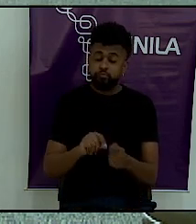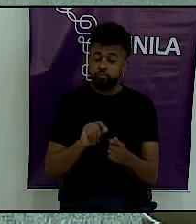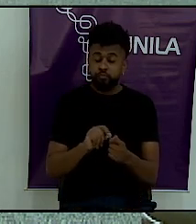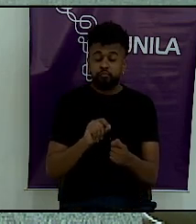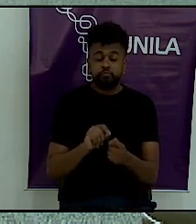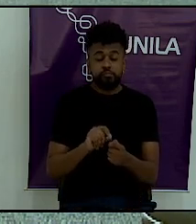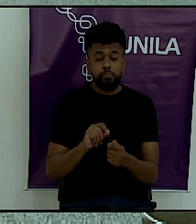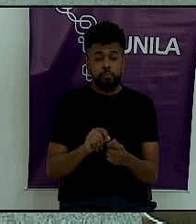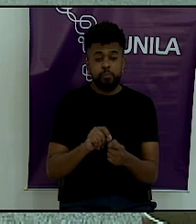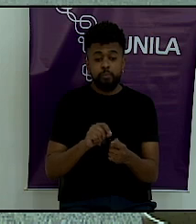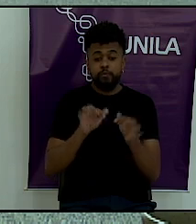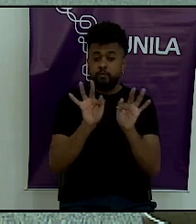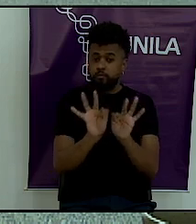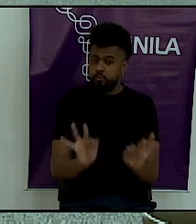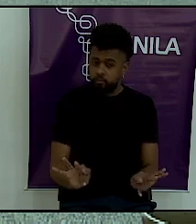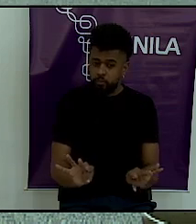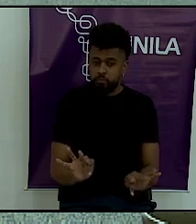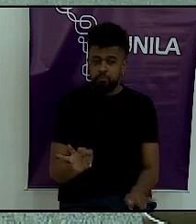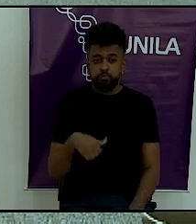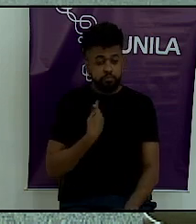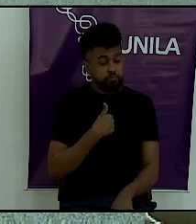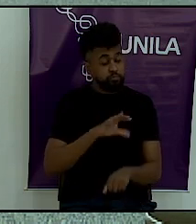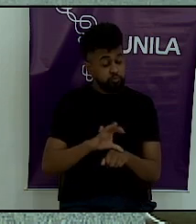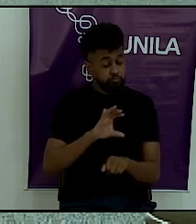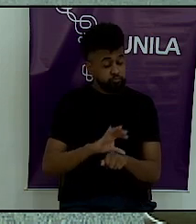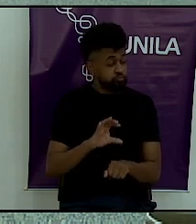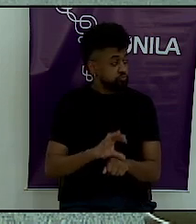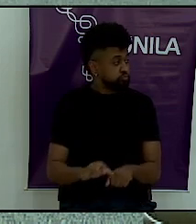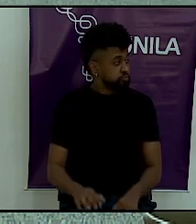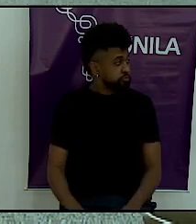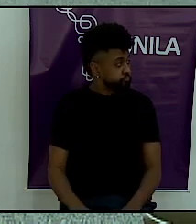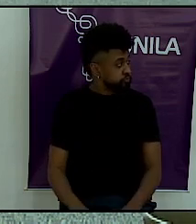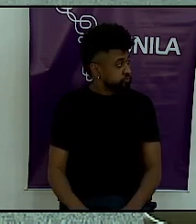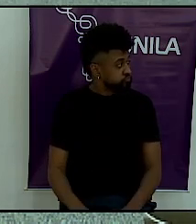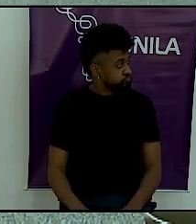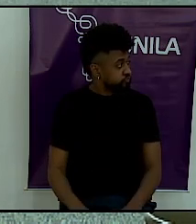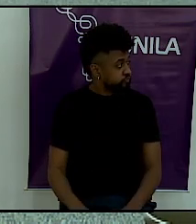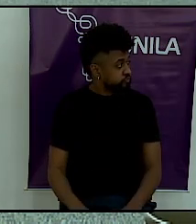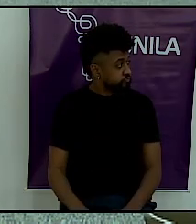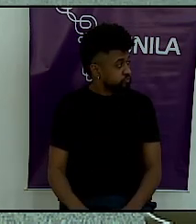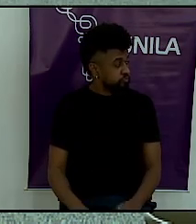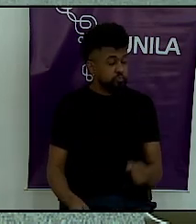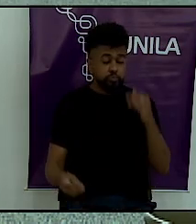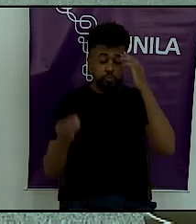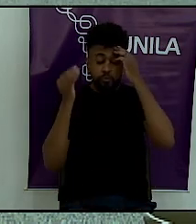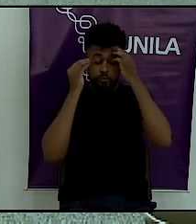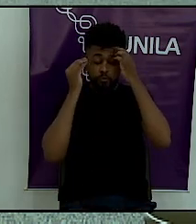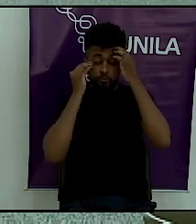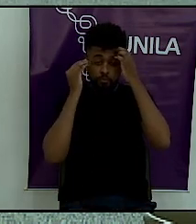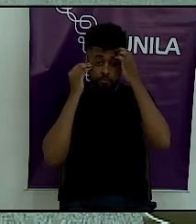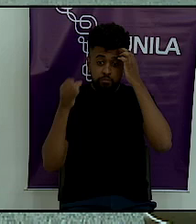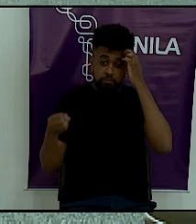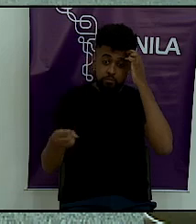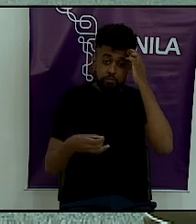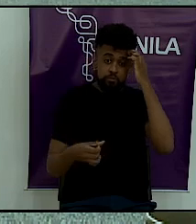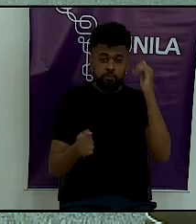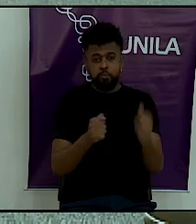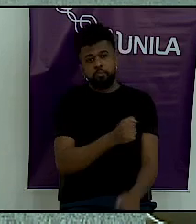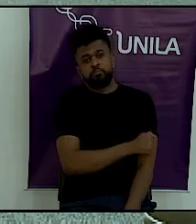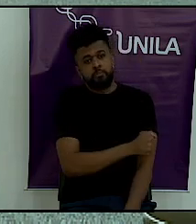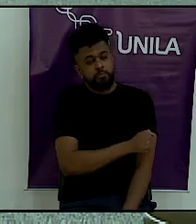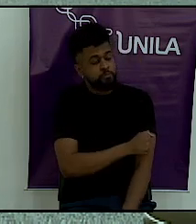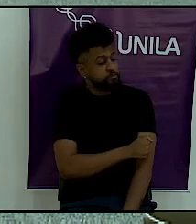maneira simples na mostra de cursos, né? Até com esses meus kits mesmo, na tentativa de atrair novos alunos, de atrair mais alunos,